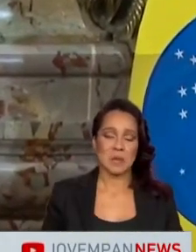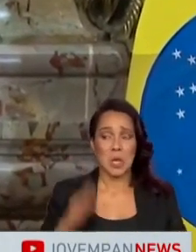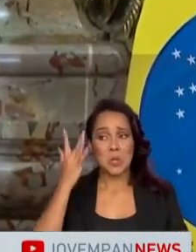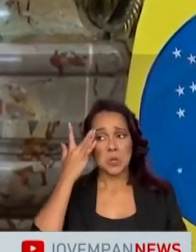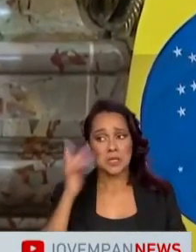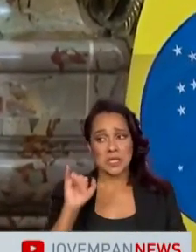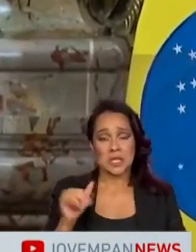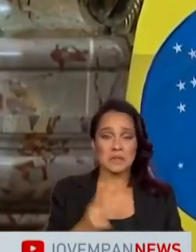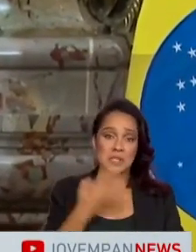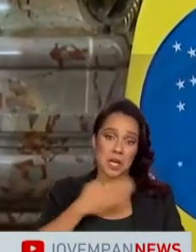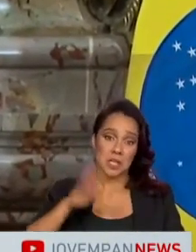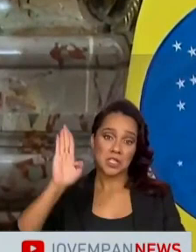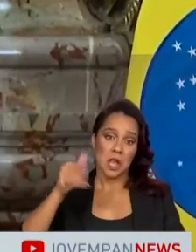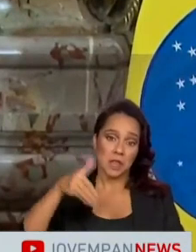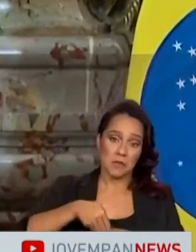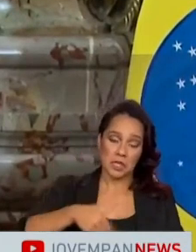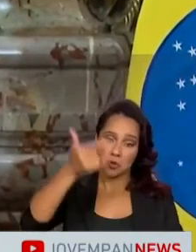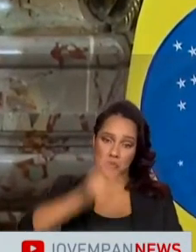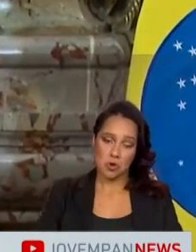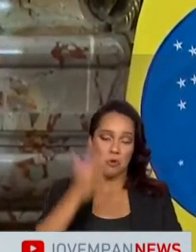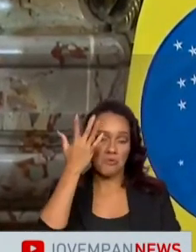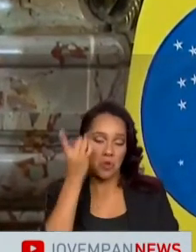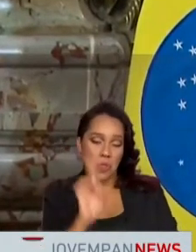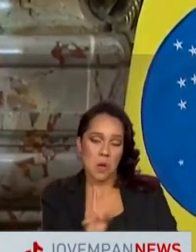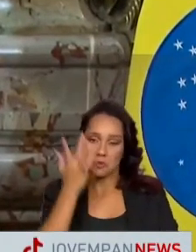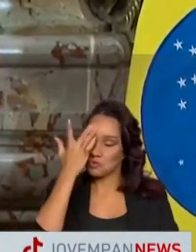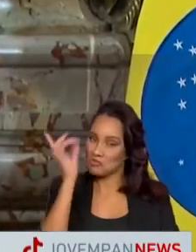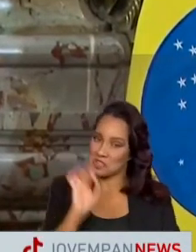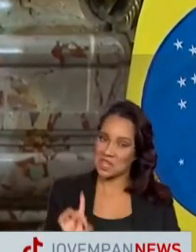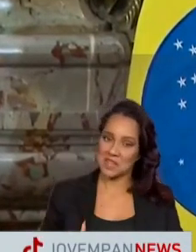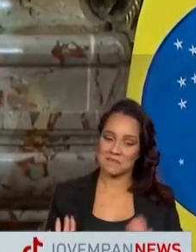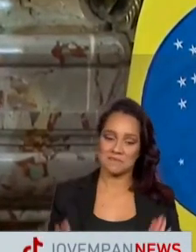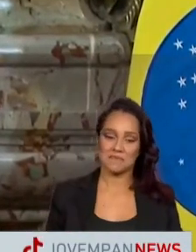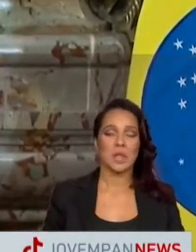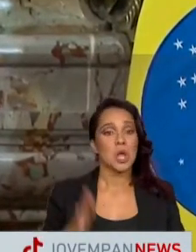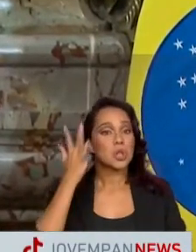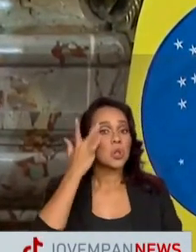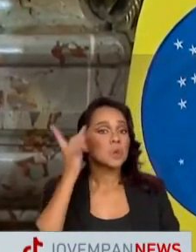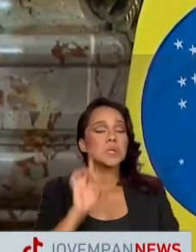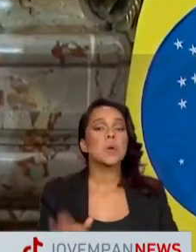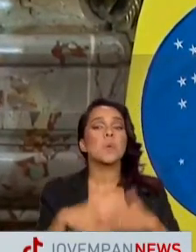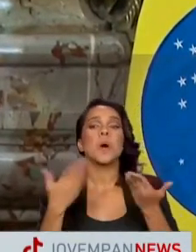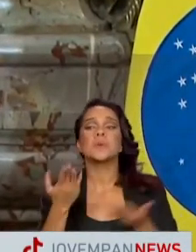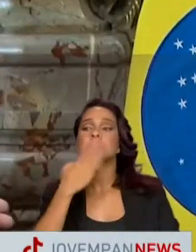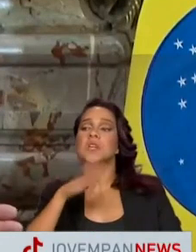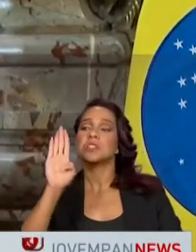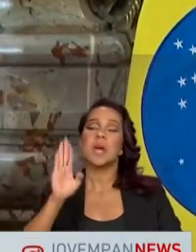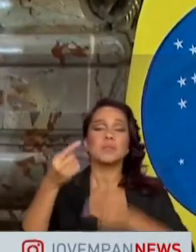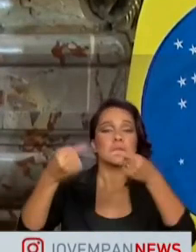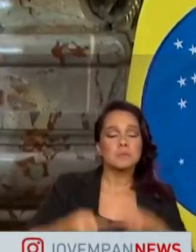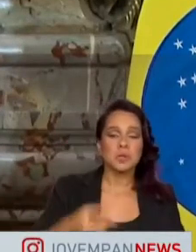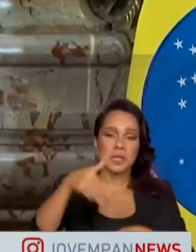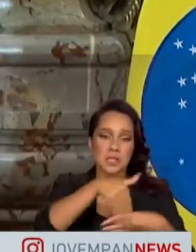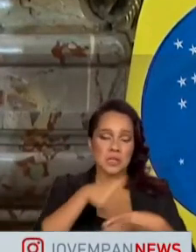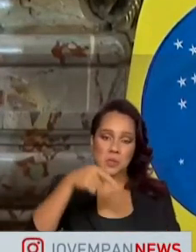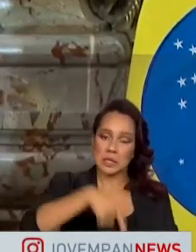sei se ele será candidato à reeleição ou não. Não sei se será candidato à reeleição. Não sei quantos candidatos vão disputar as eleições